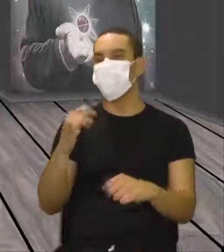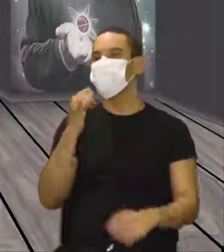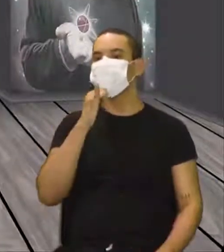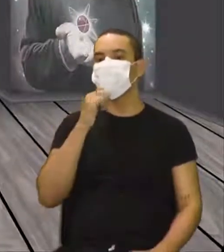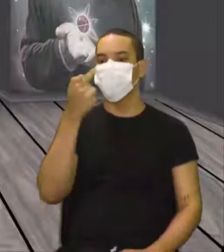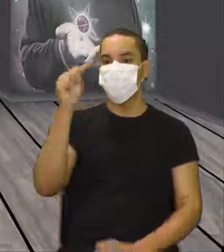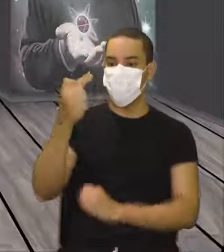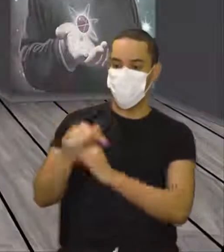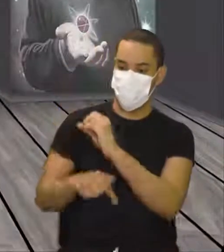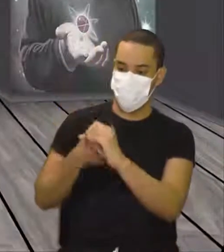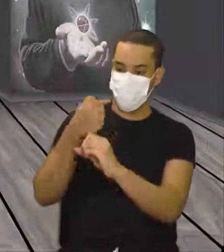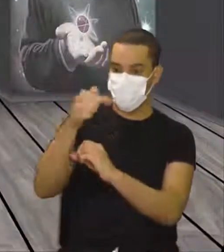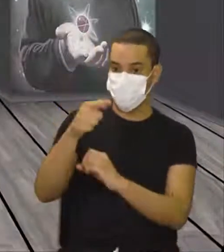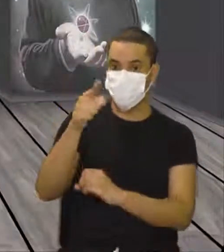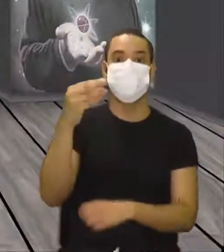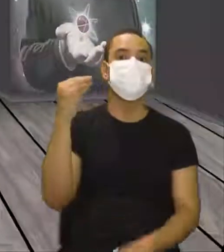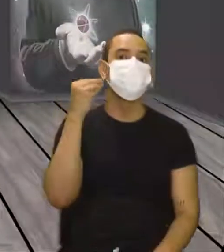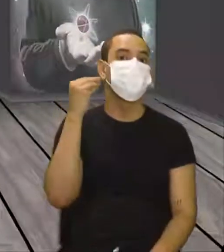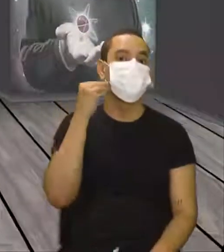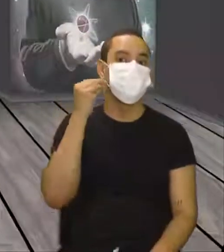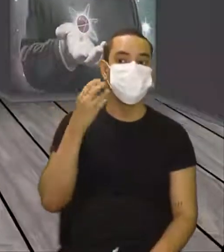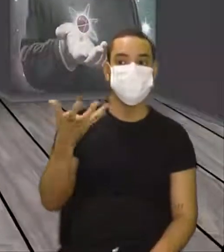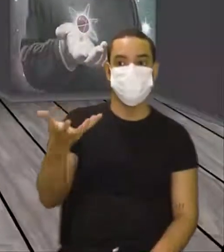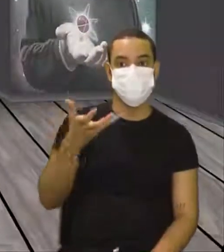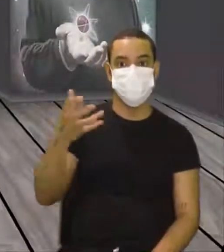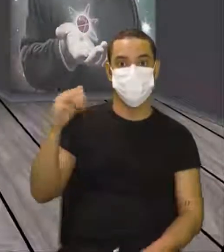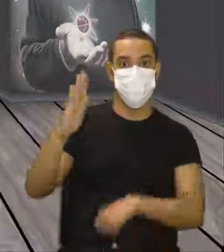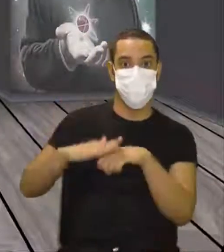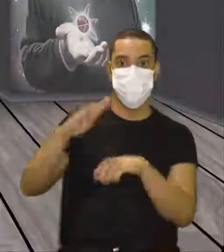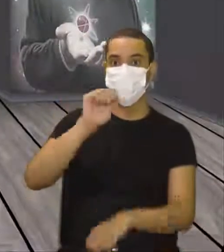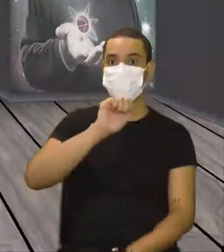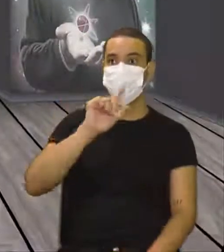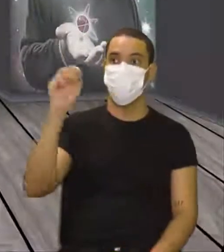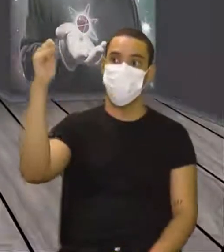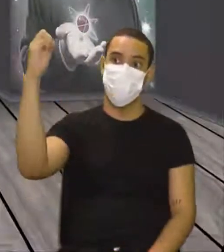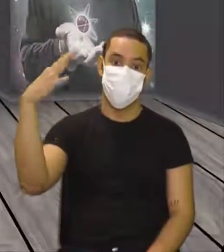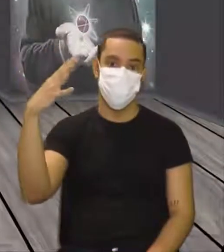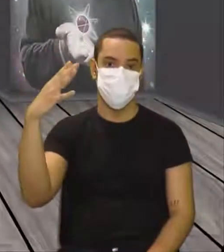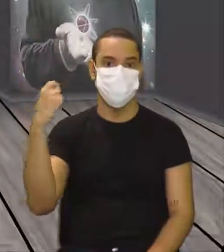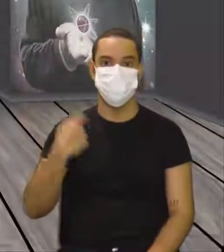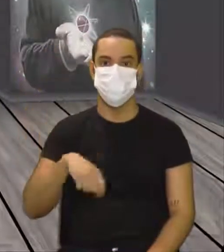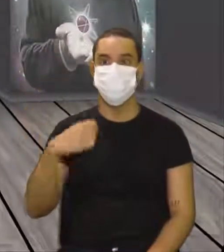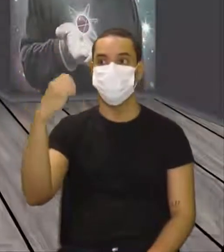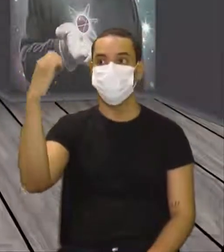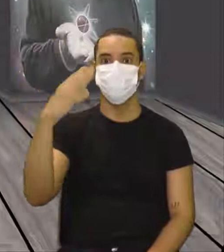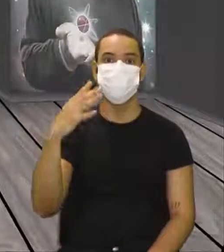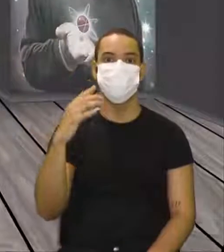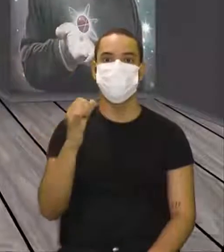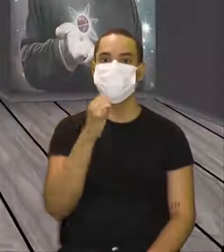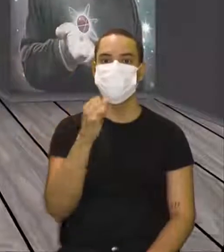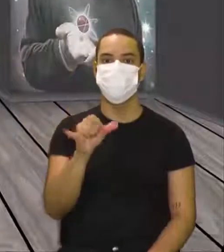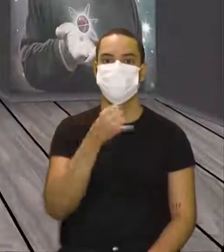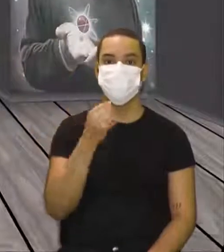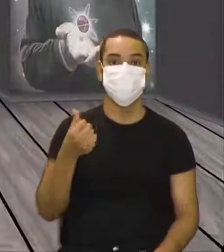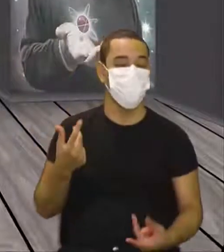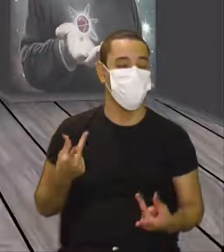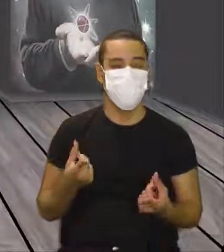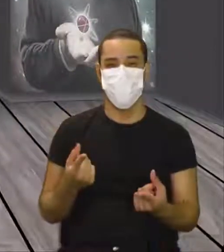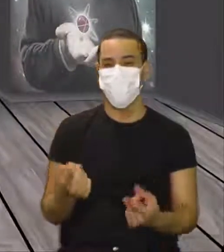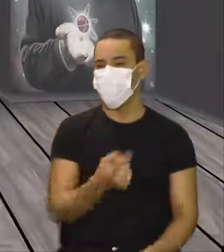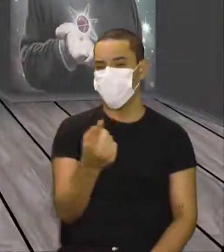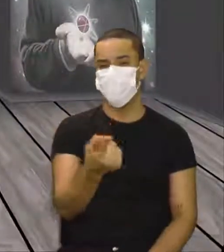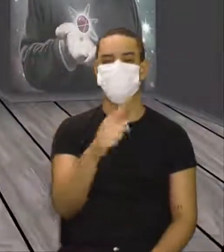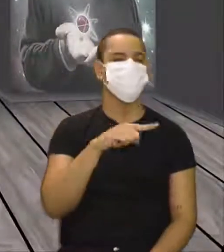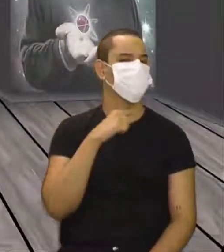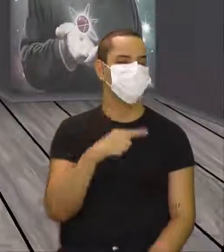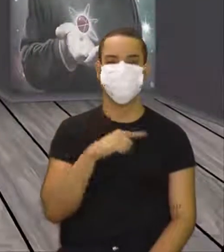você tentar acelerar a velocidade da luz, você teria que ter uma fonte de energia infinita. Você não ia conseguir atingir